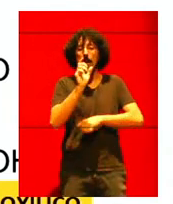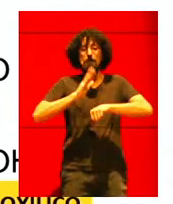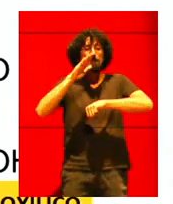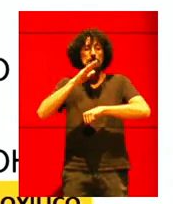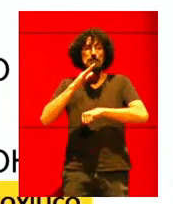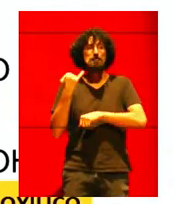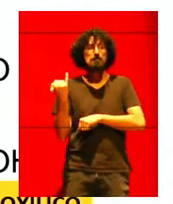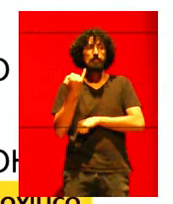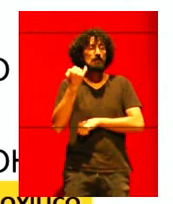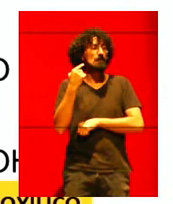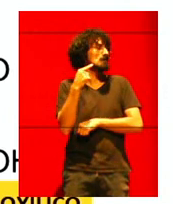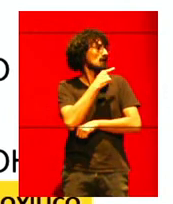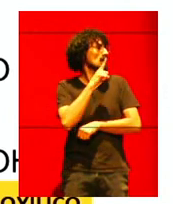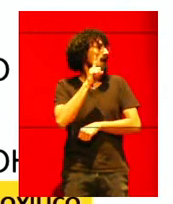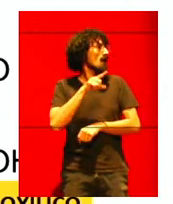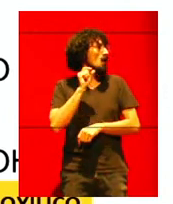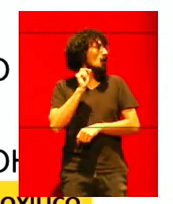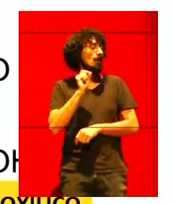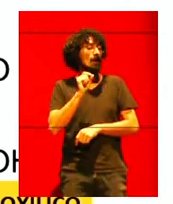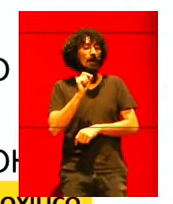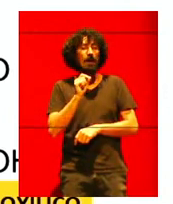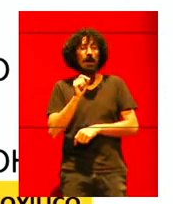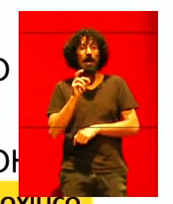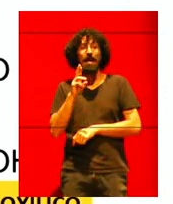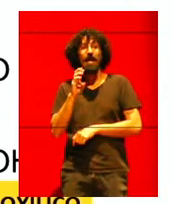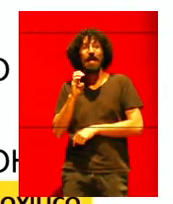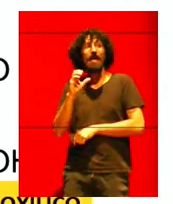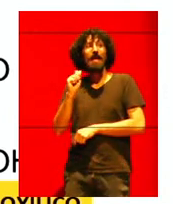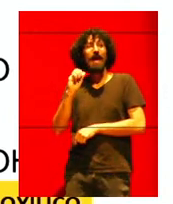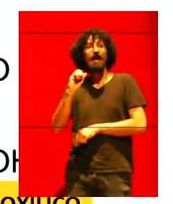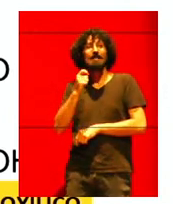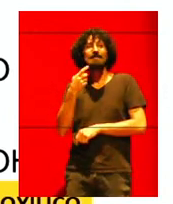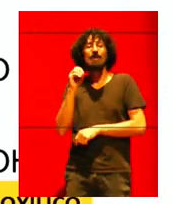importante daí. Por uma reação